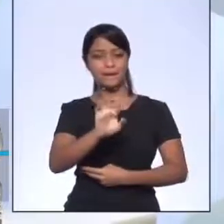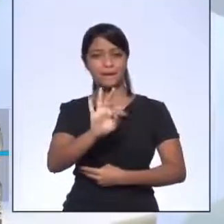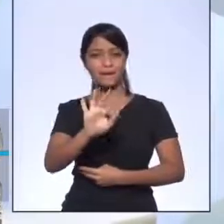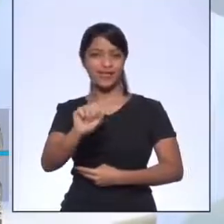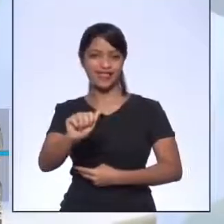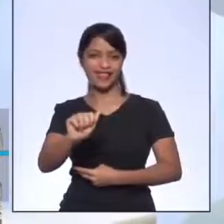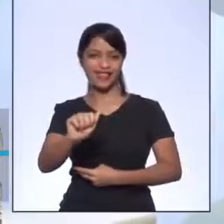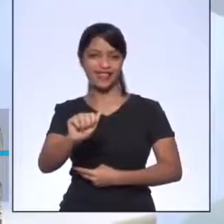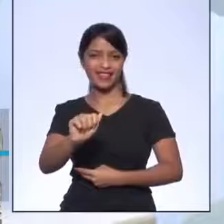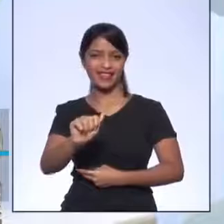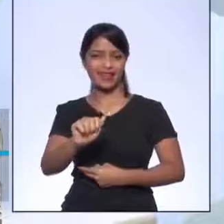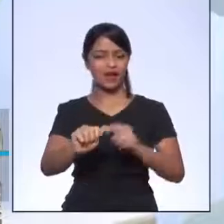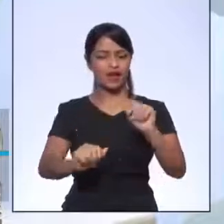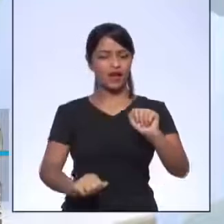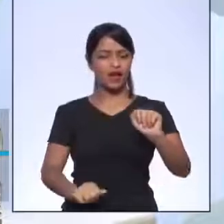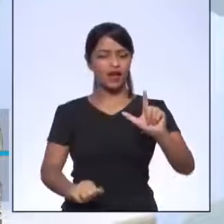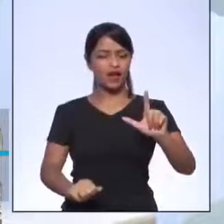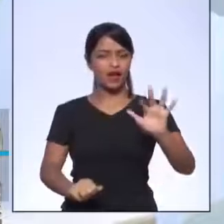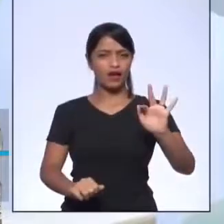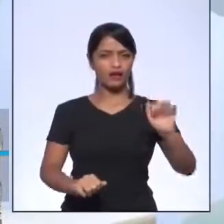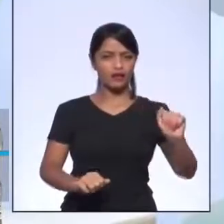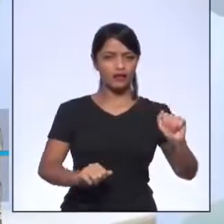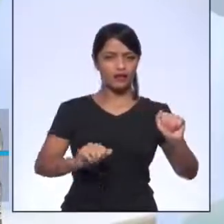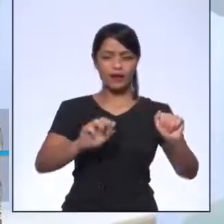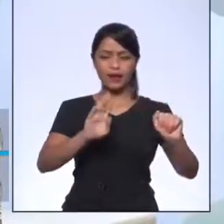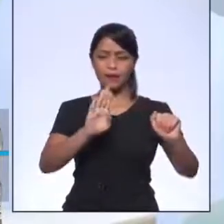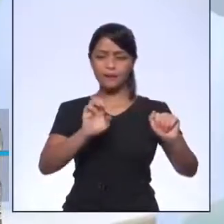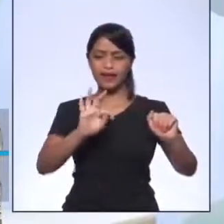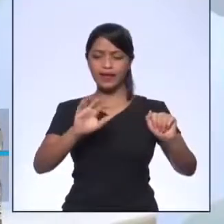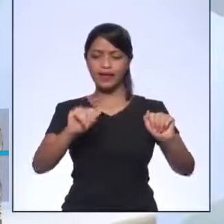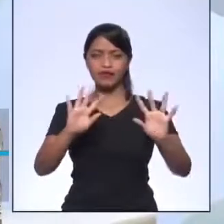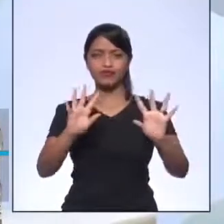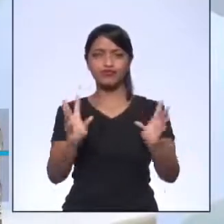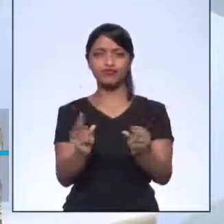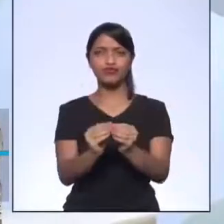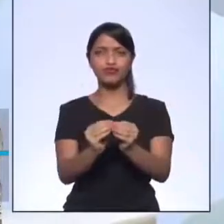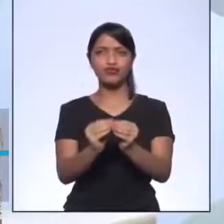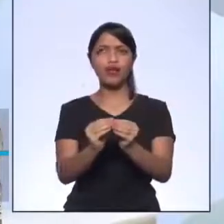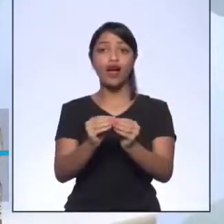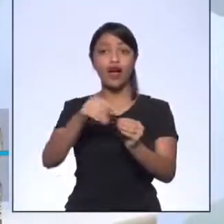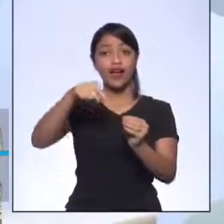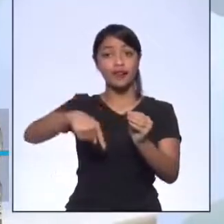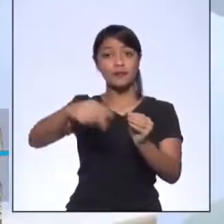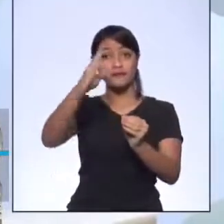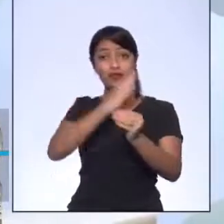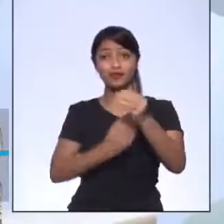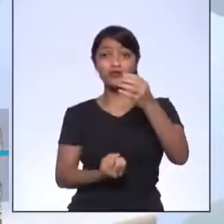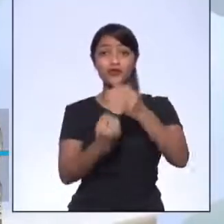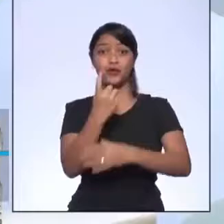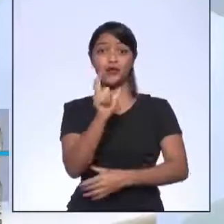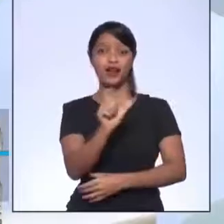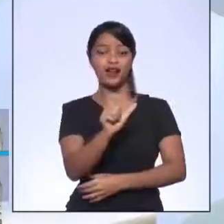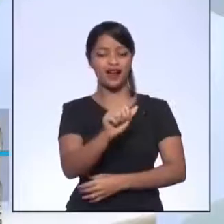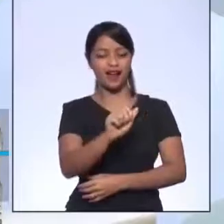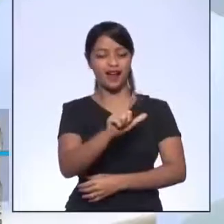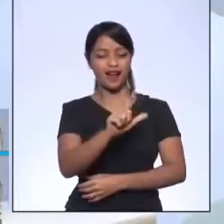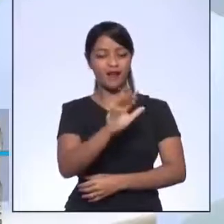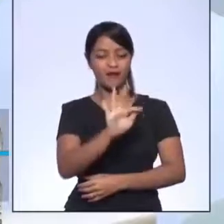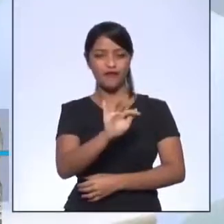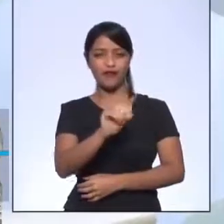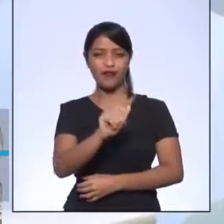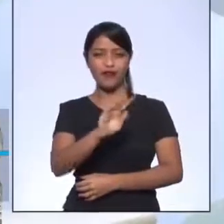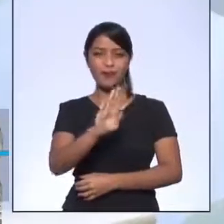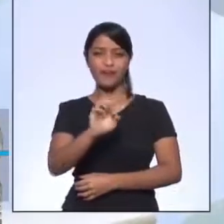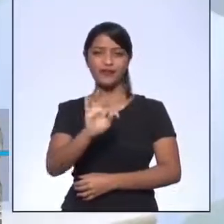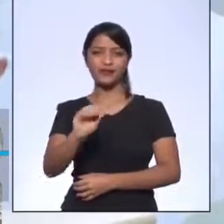alfa, beta, da onde se originou a nossa palavra alfabeto. E também, na língua grega,